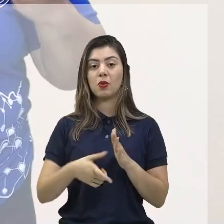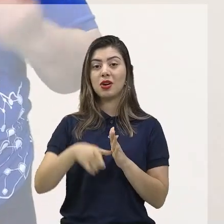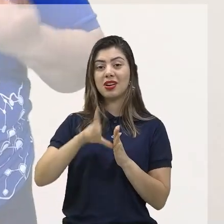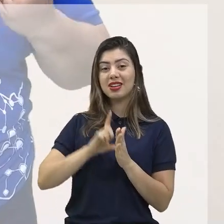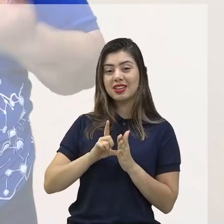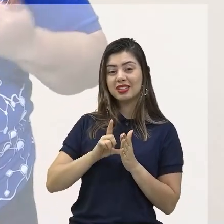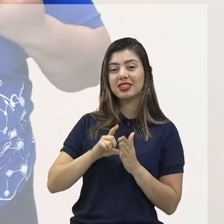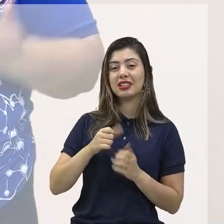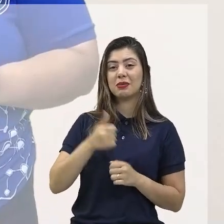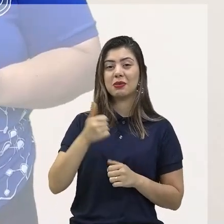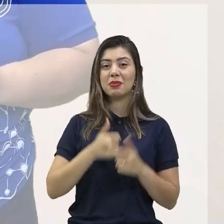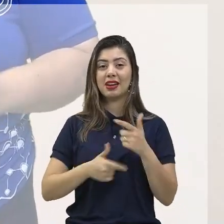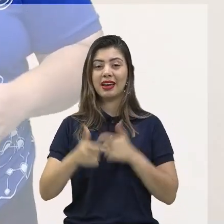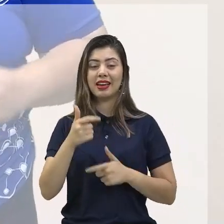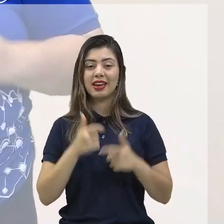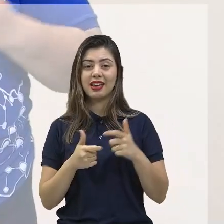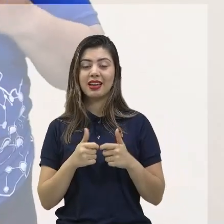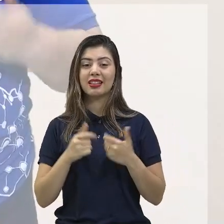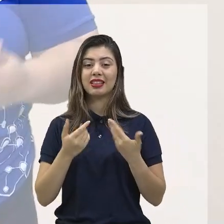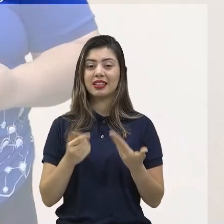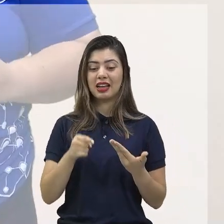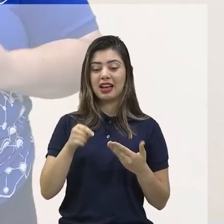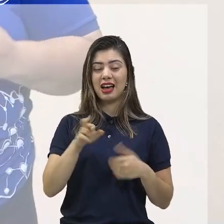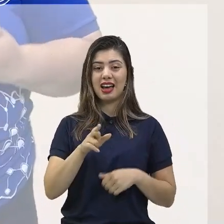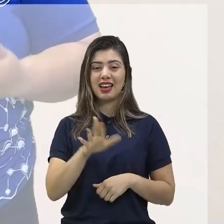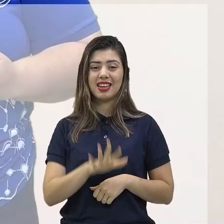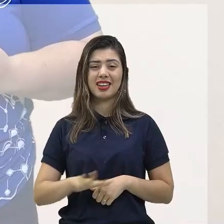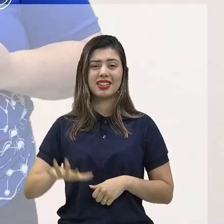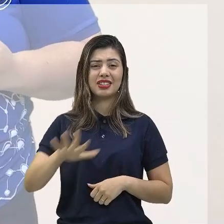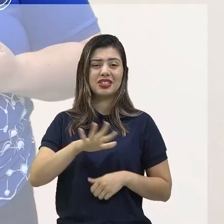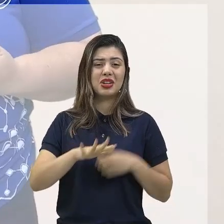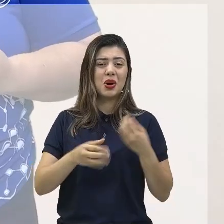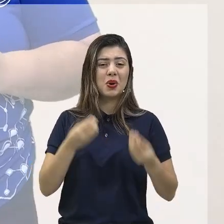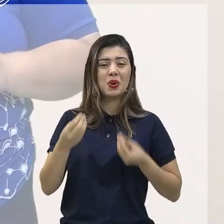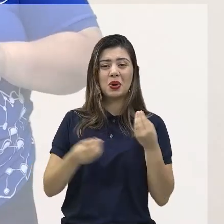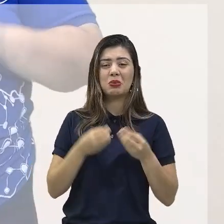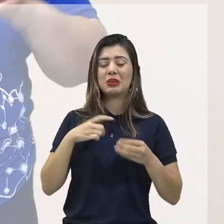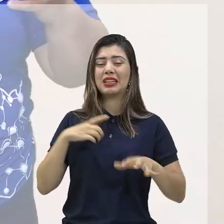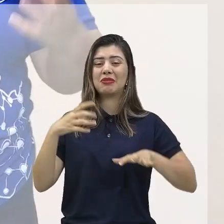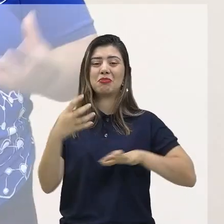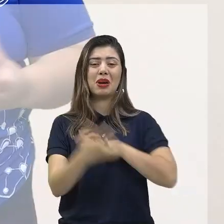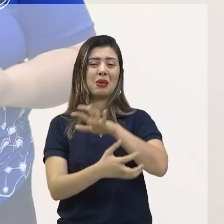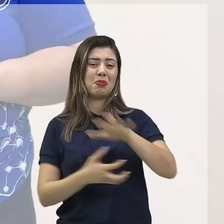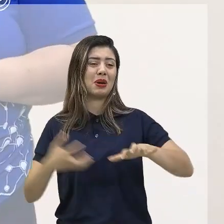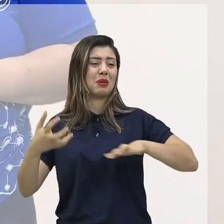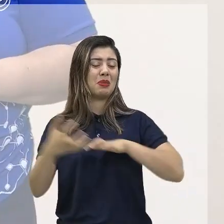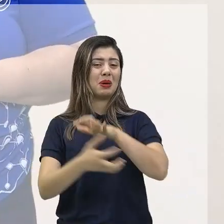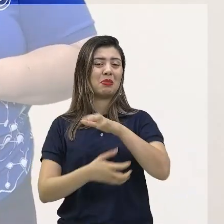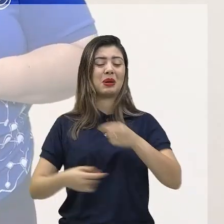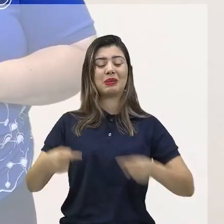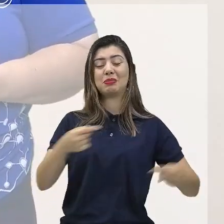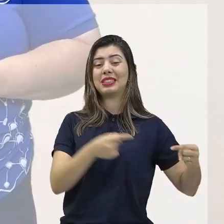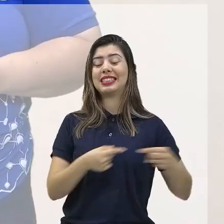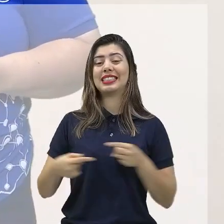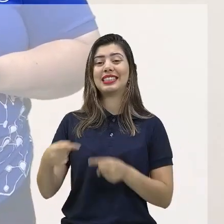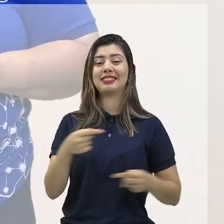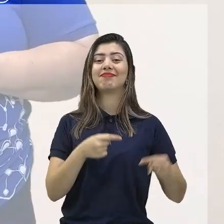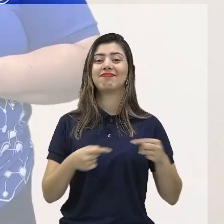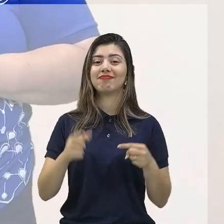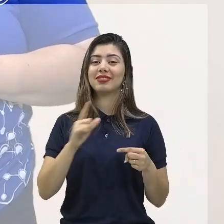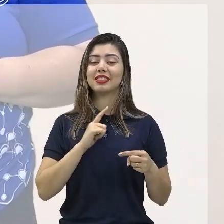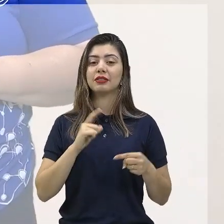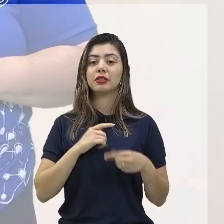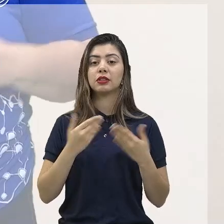um verdadeiro barril de pólvora. A região vivia uma situação instável dominada por tensões nacionalistas. O